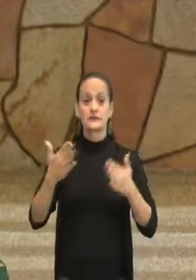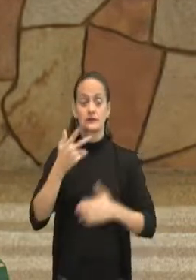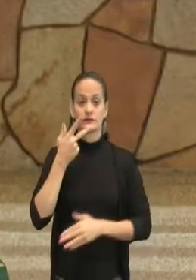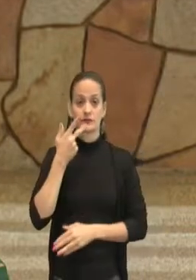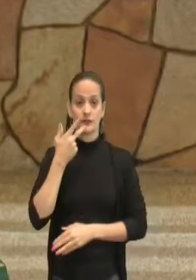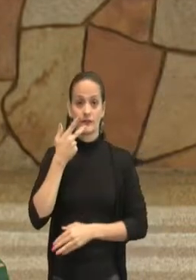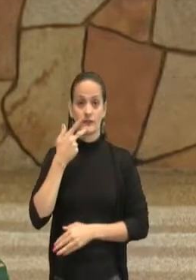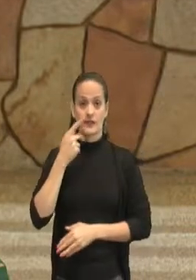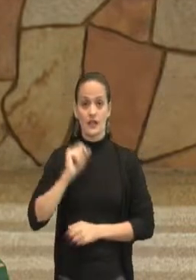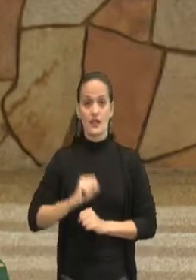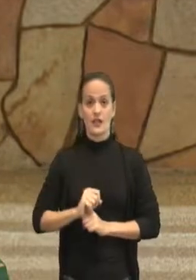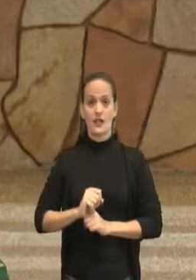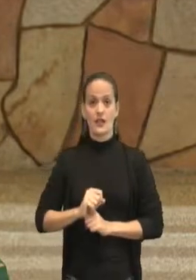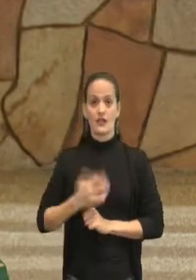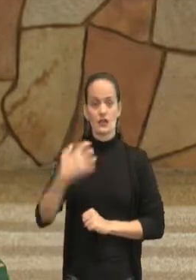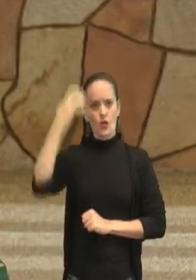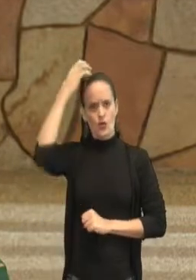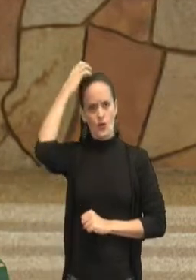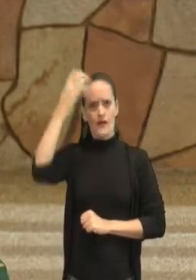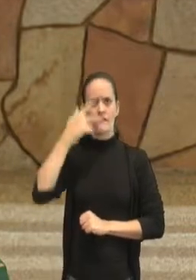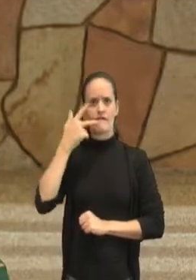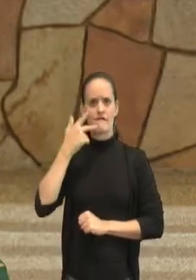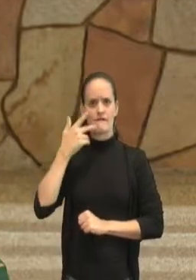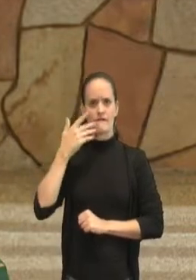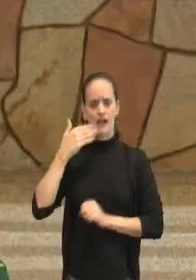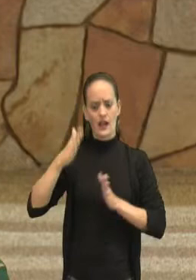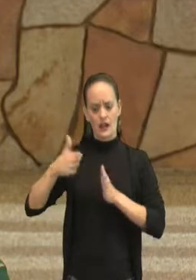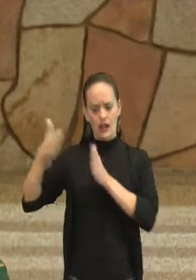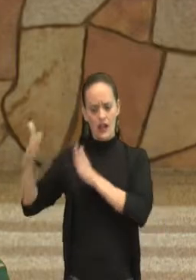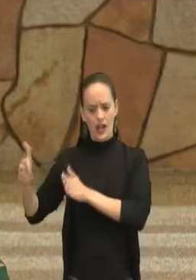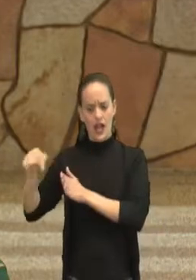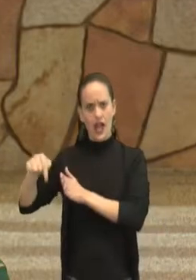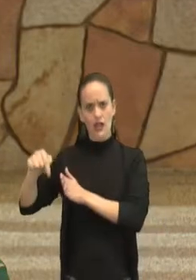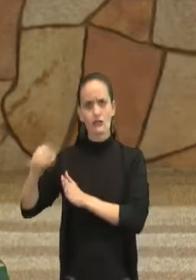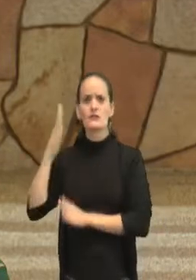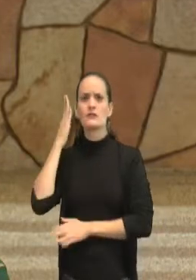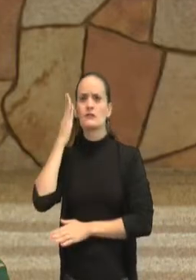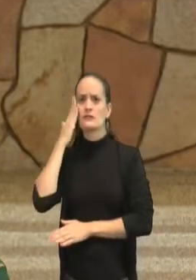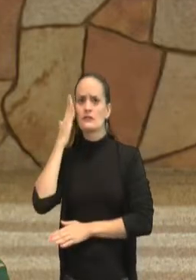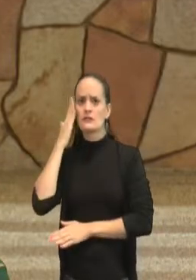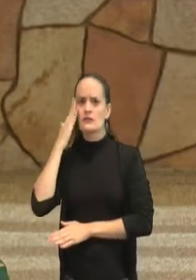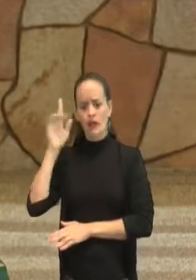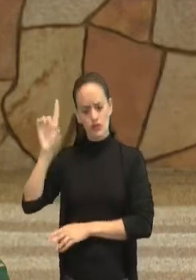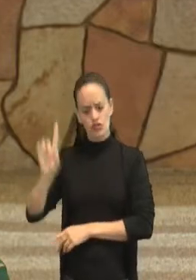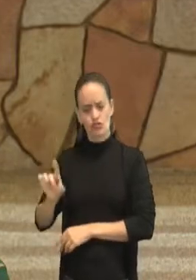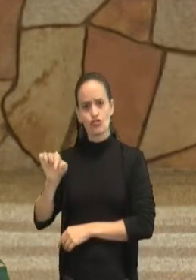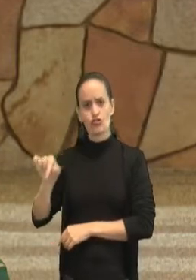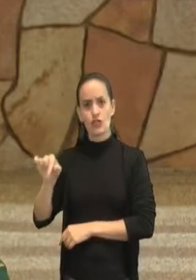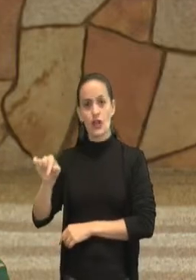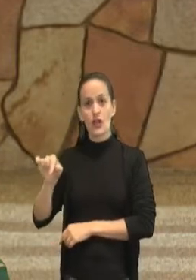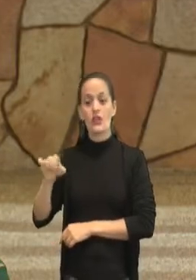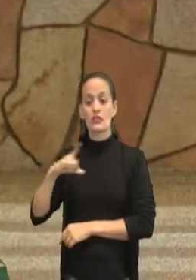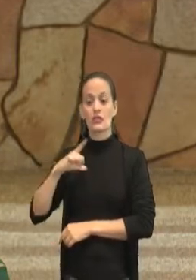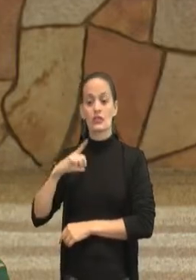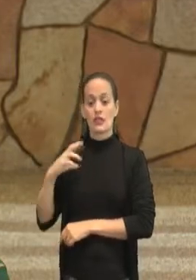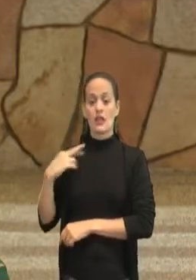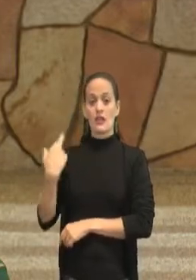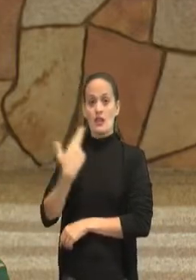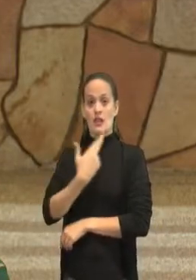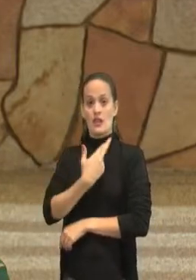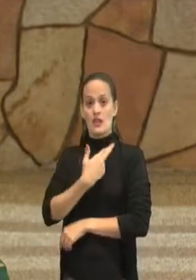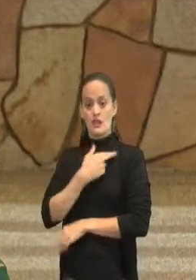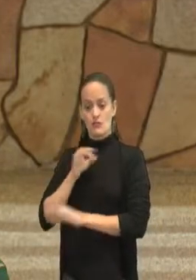que estiverem à sua direita: vinde, benditos de meu Pai, entrai na posse do reino que vos está preparado